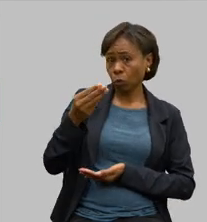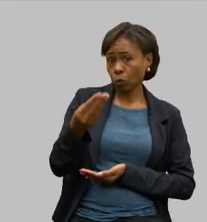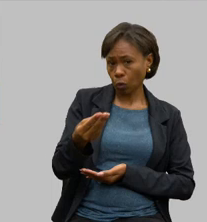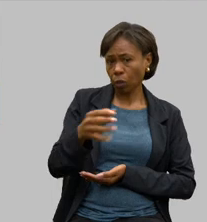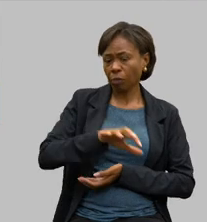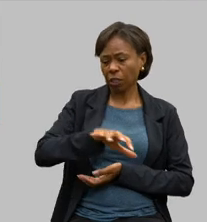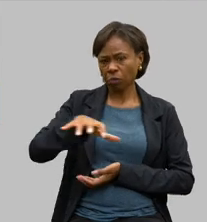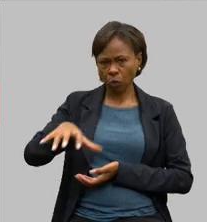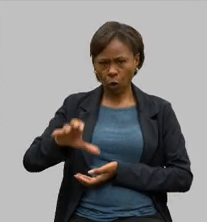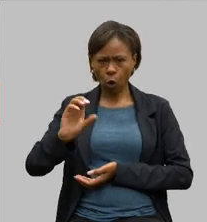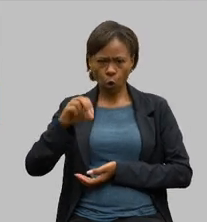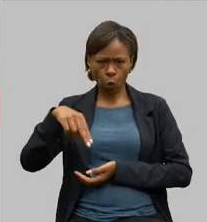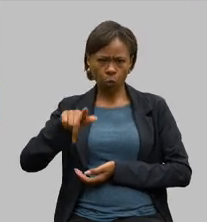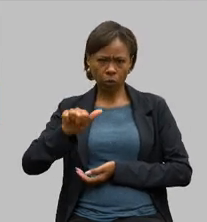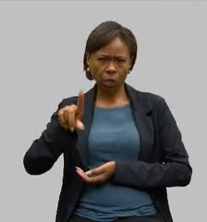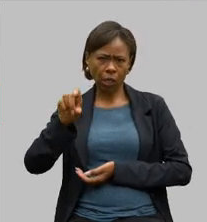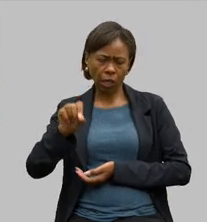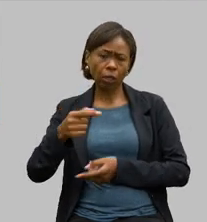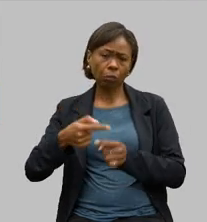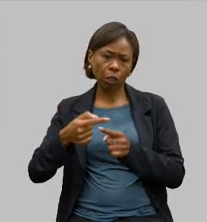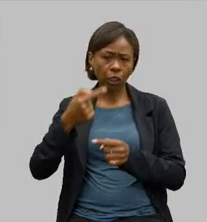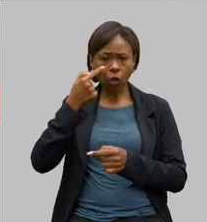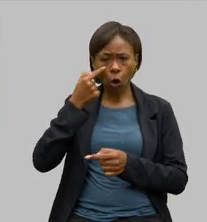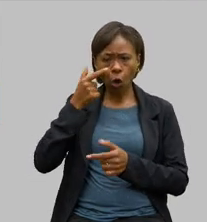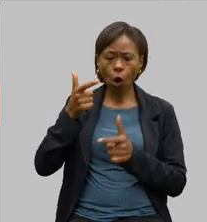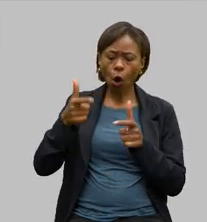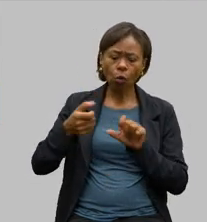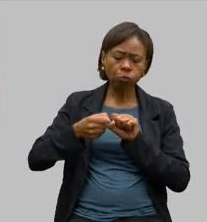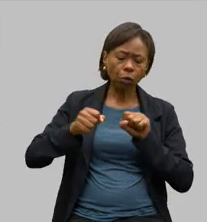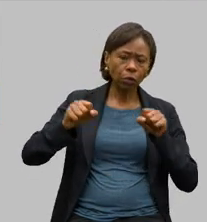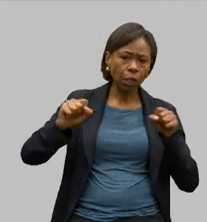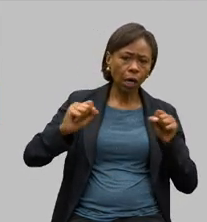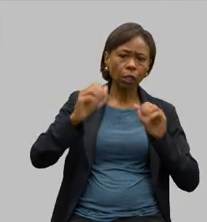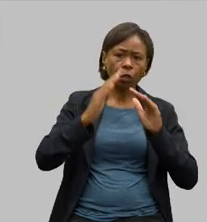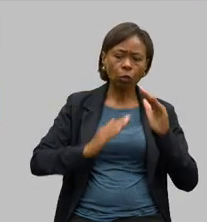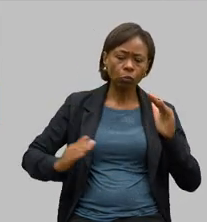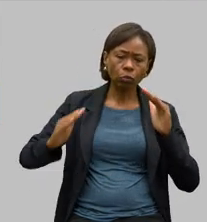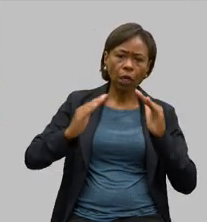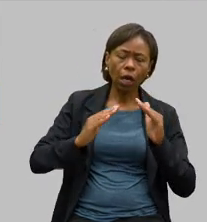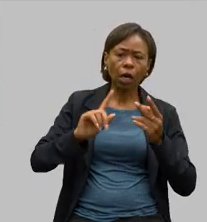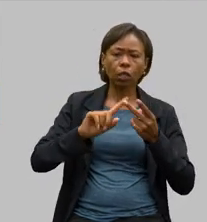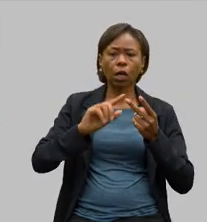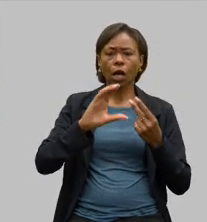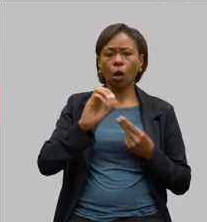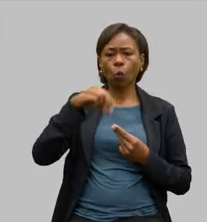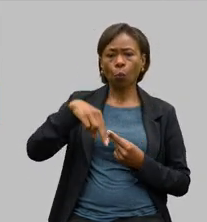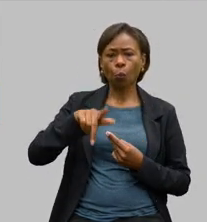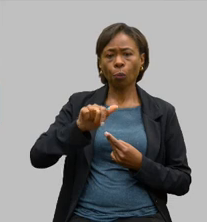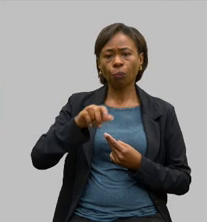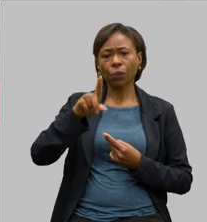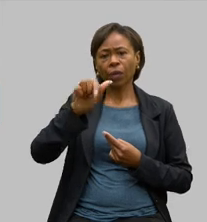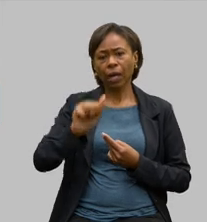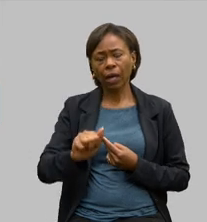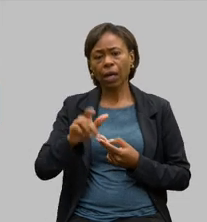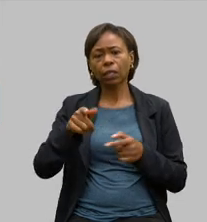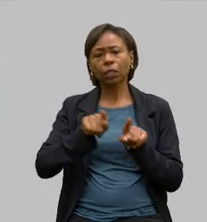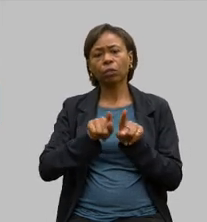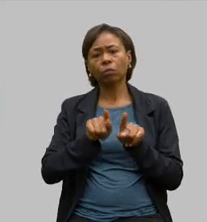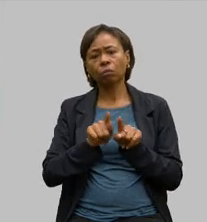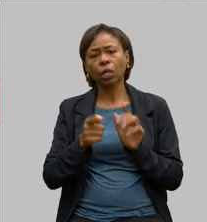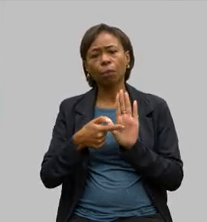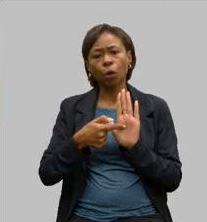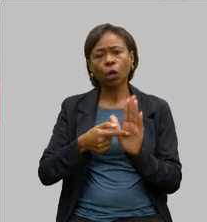vastidão por exemplo dos terreiros e de do da Congada eh da manifestação da